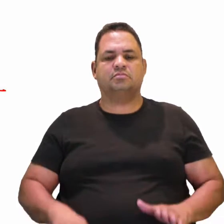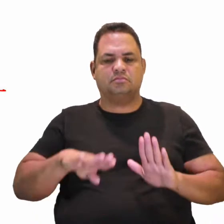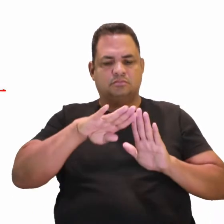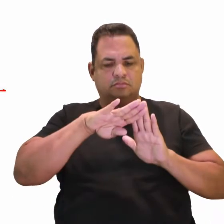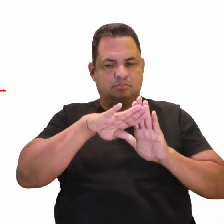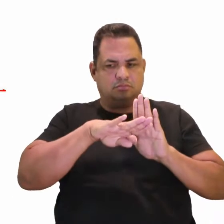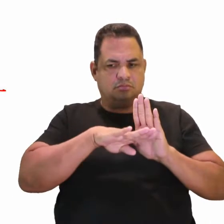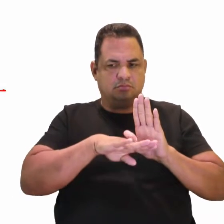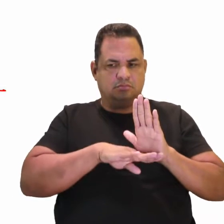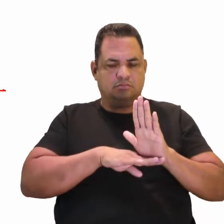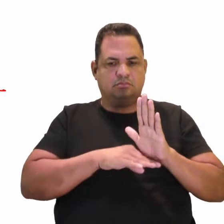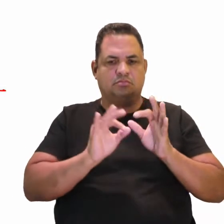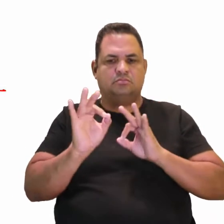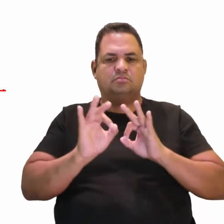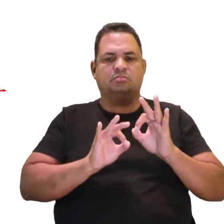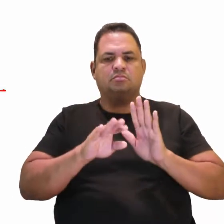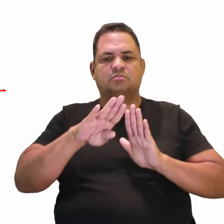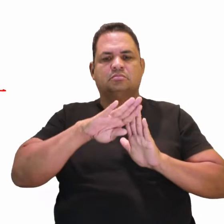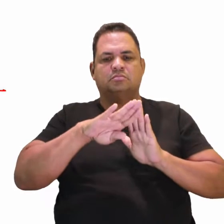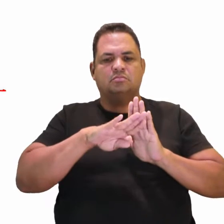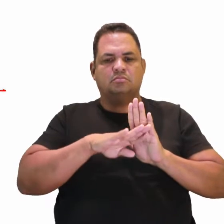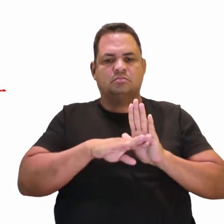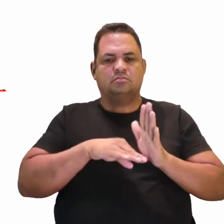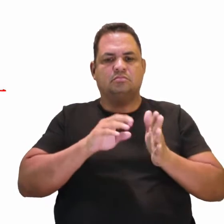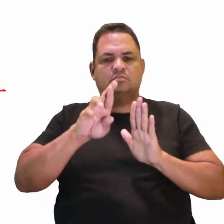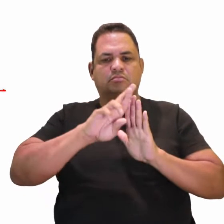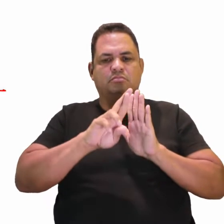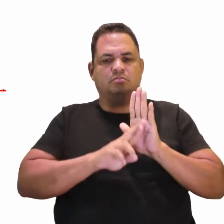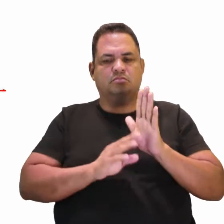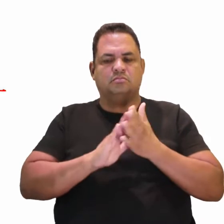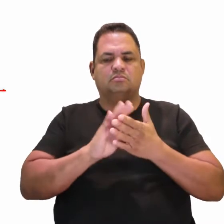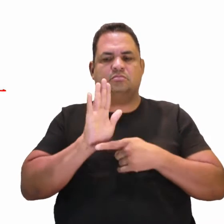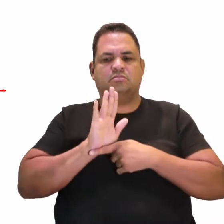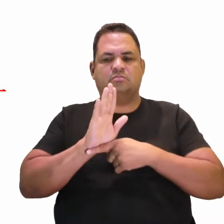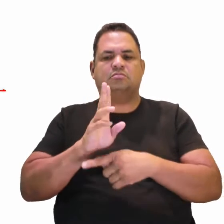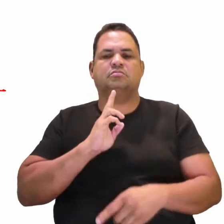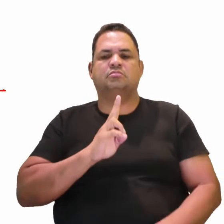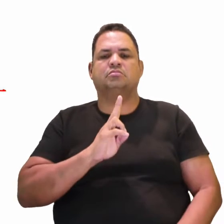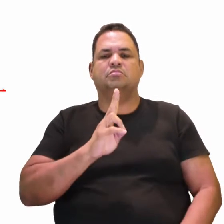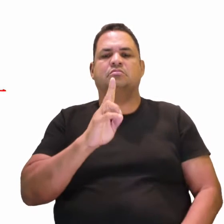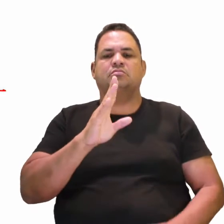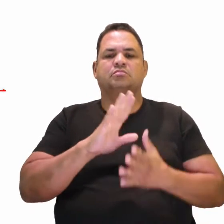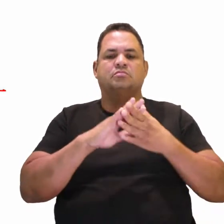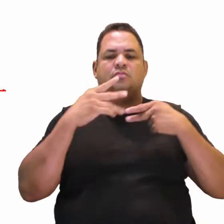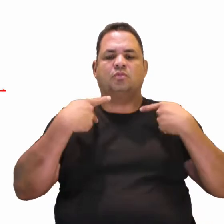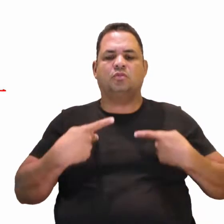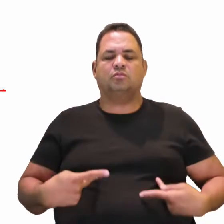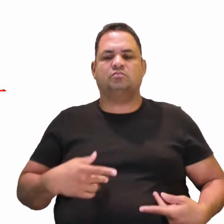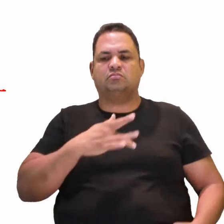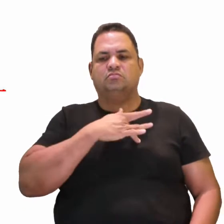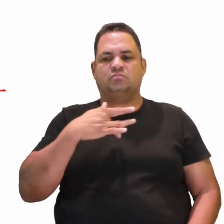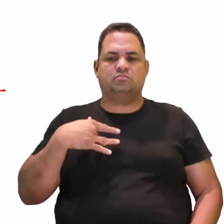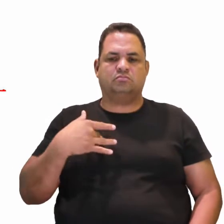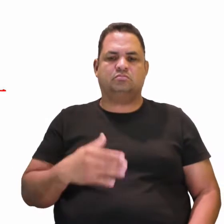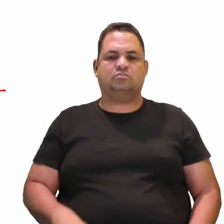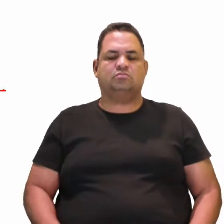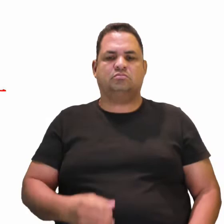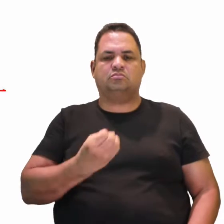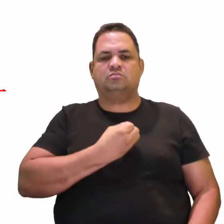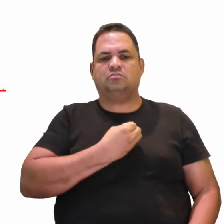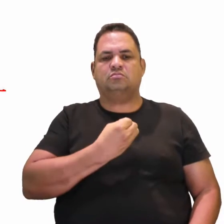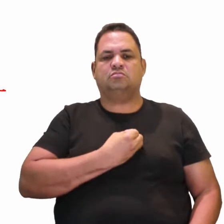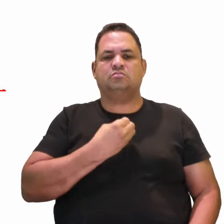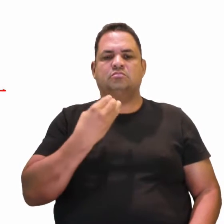passos, steps, né, esses passos aí ajuda você a manter um corpo saudável. Qual seria no número